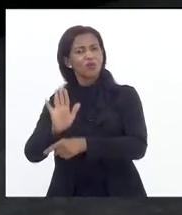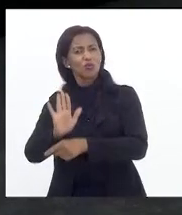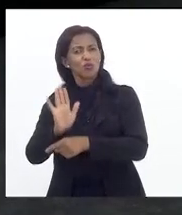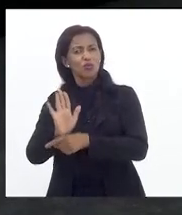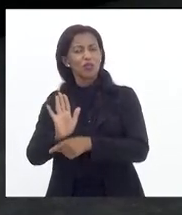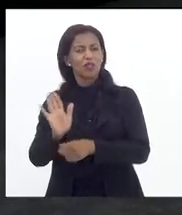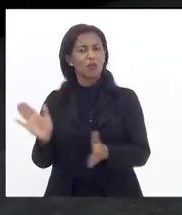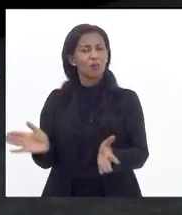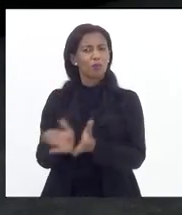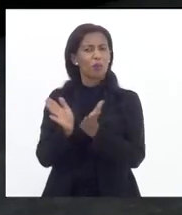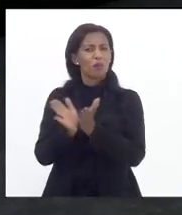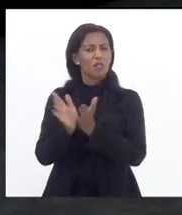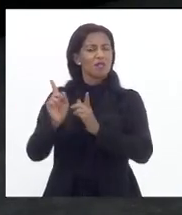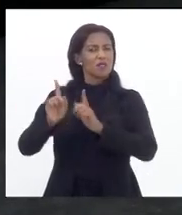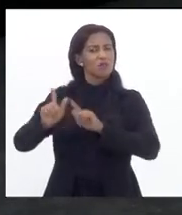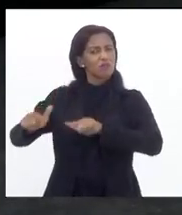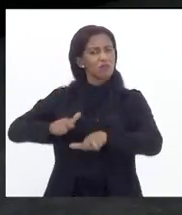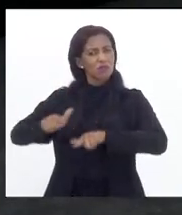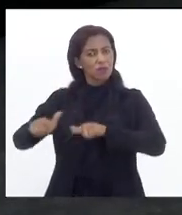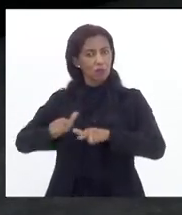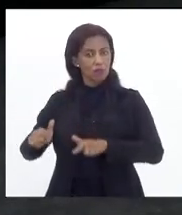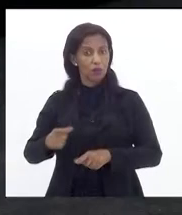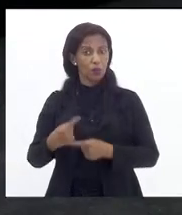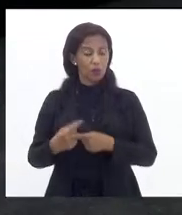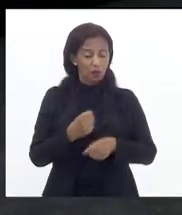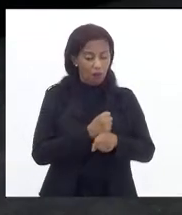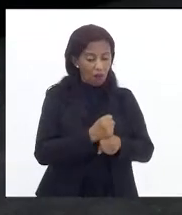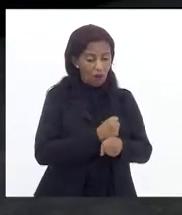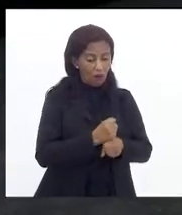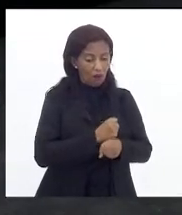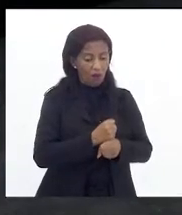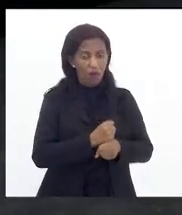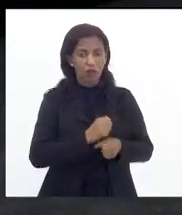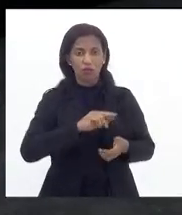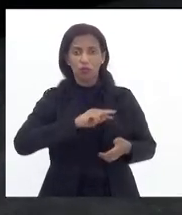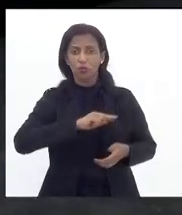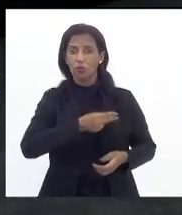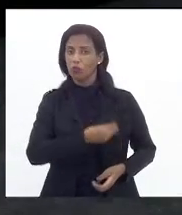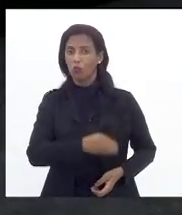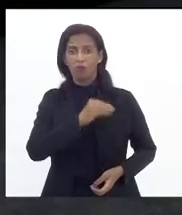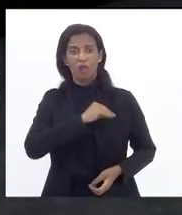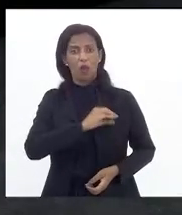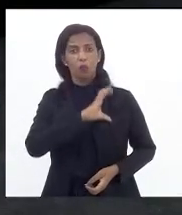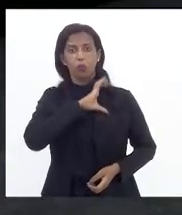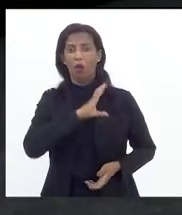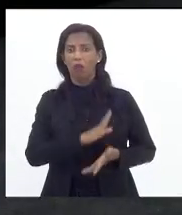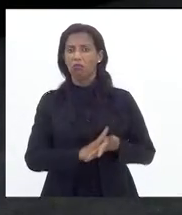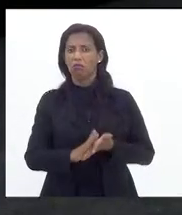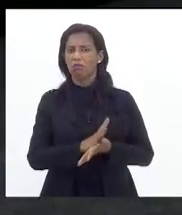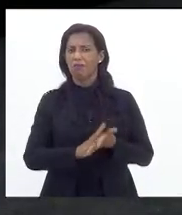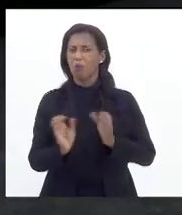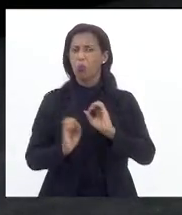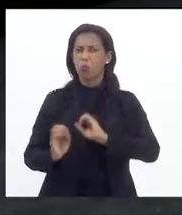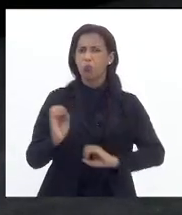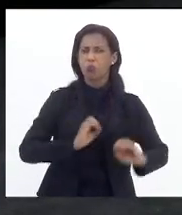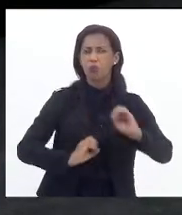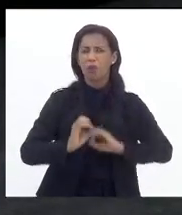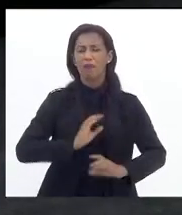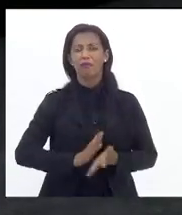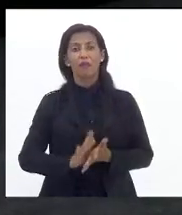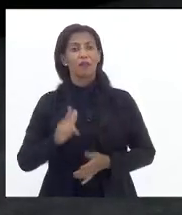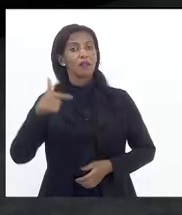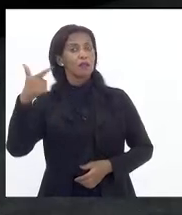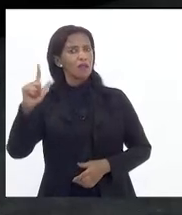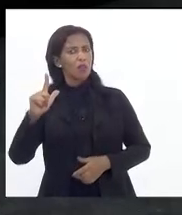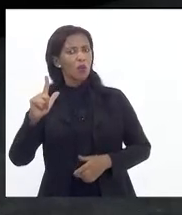de empobrecimento do Servidor porque o servidor está a ONU e recomposição isso se remete a pelo menos 2014 tem outras